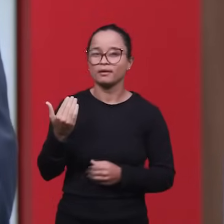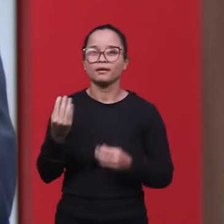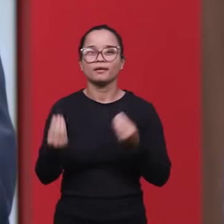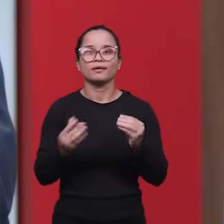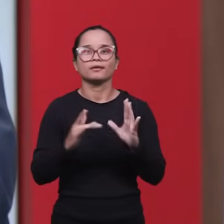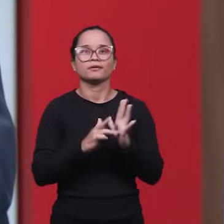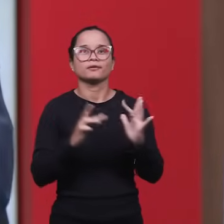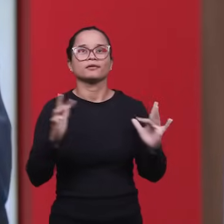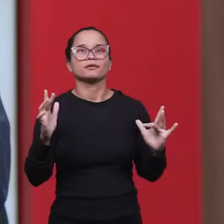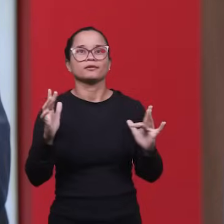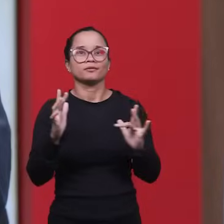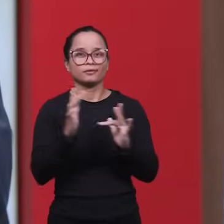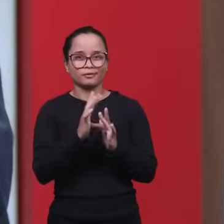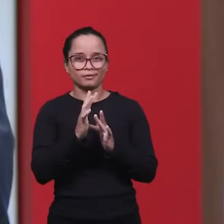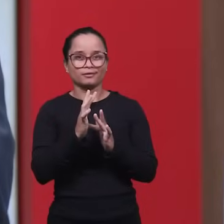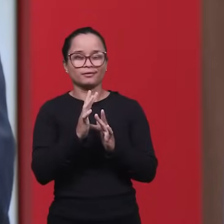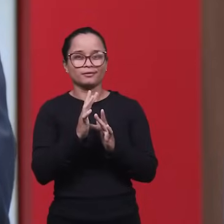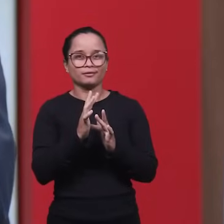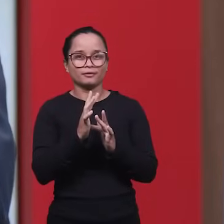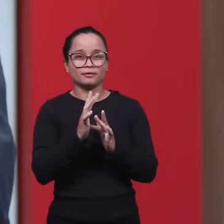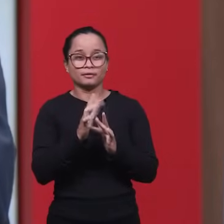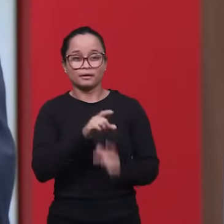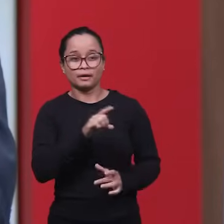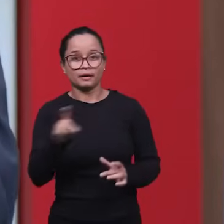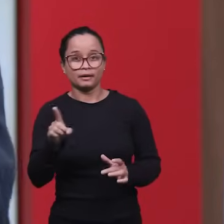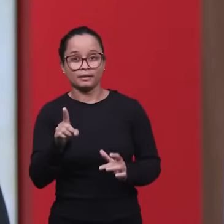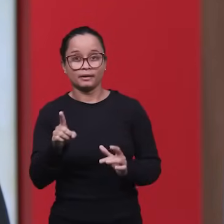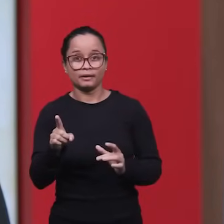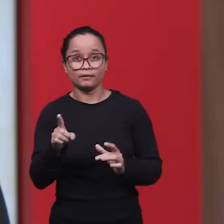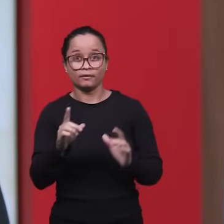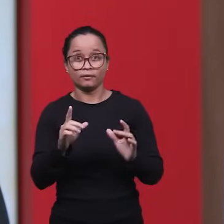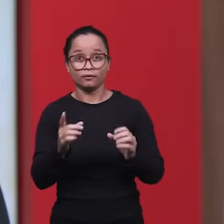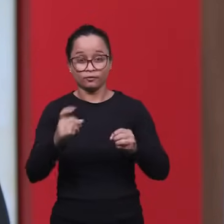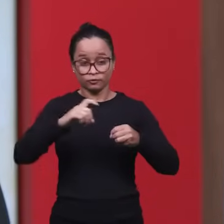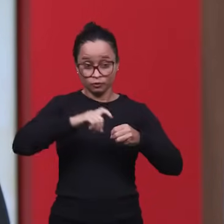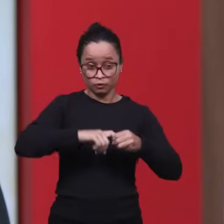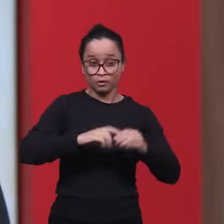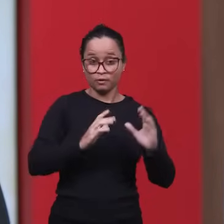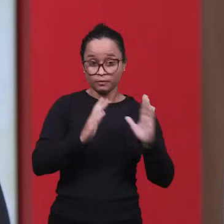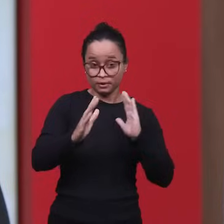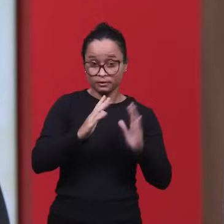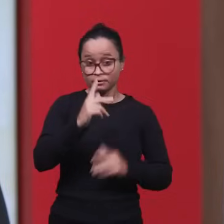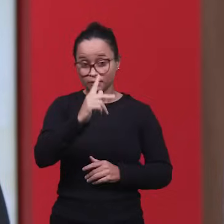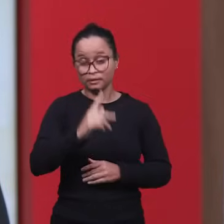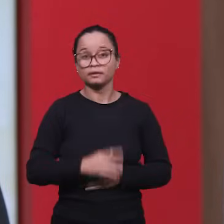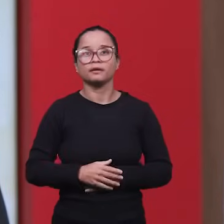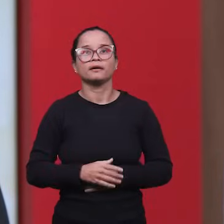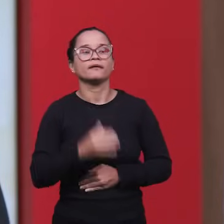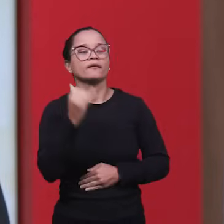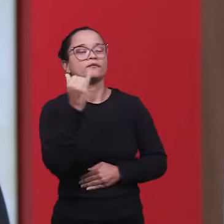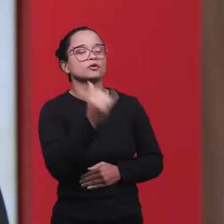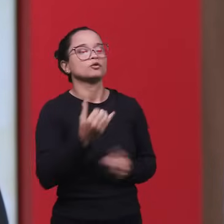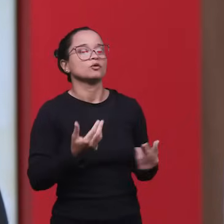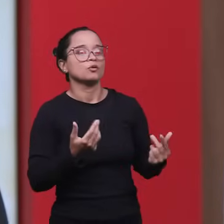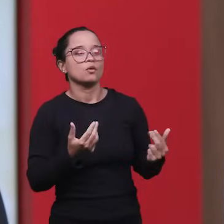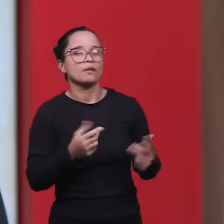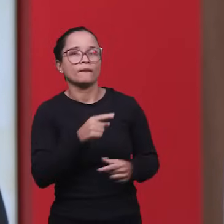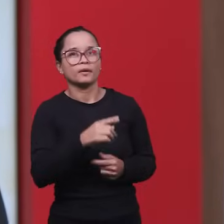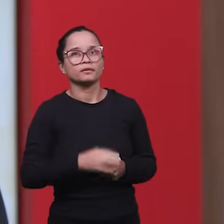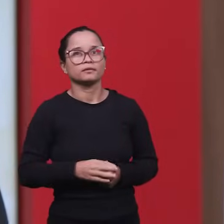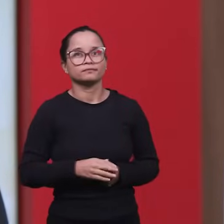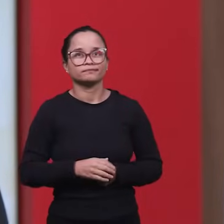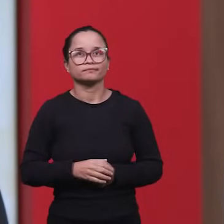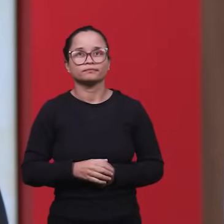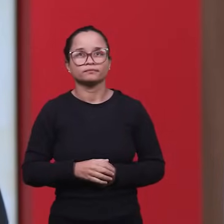tivesse voltado ao tempo dela, e isso foi o que aconteceu, e disse para ela a mesma coisa que